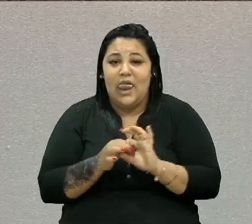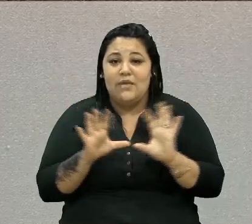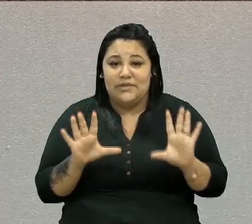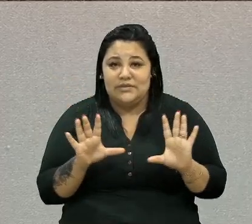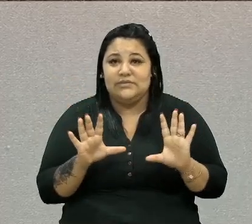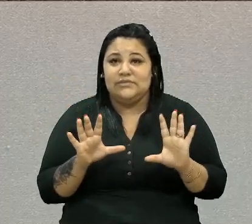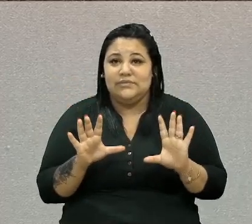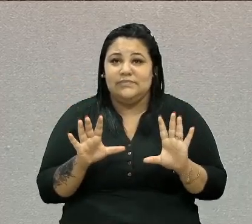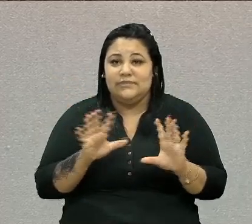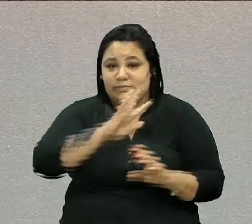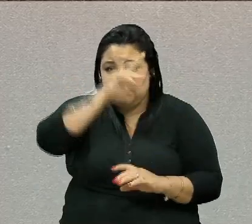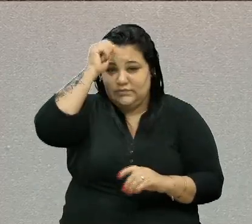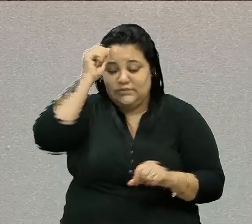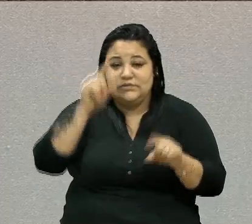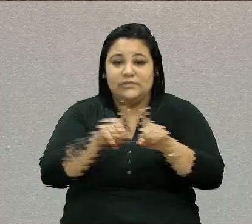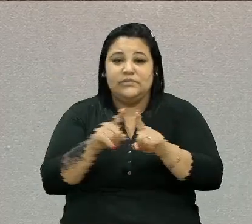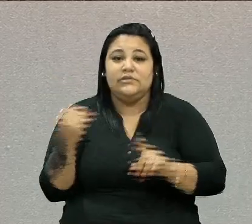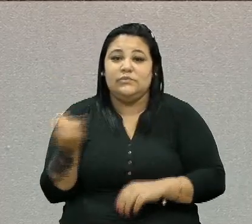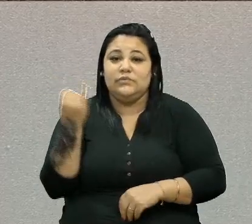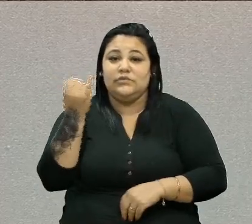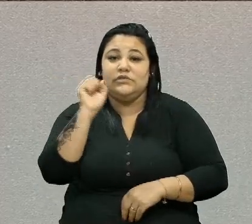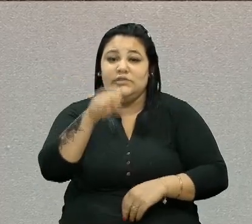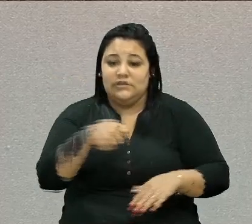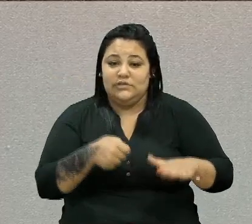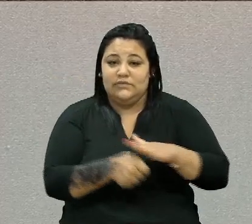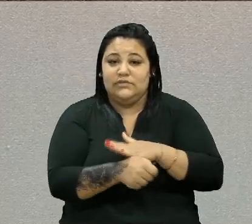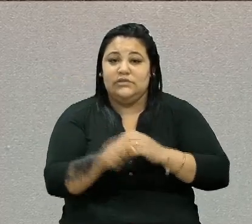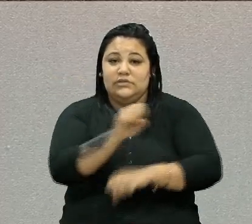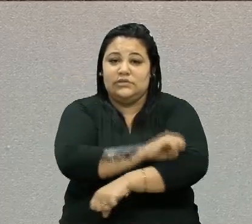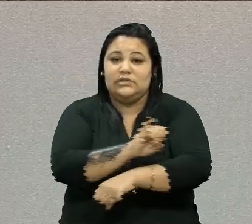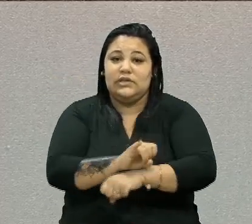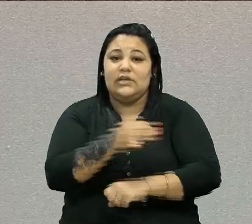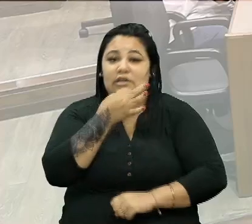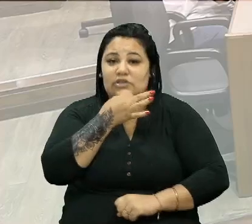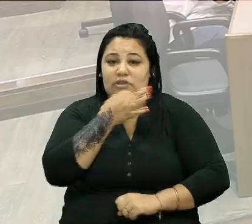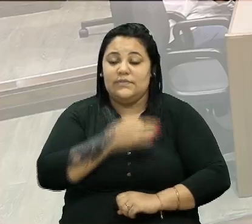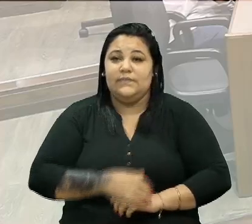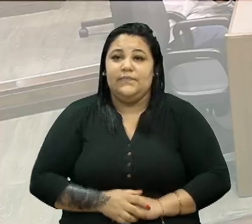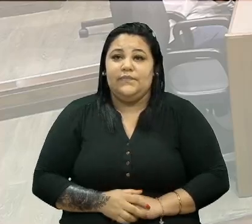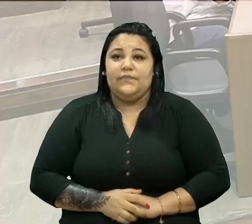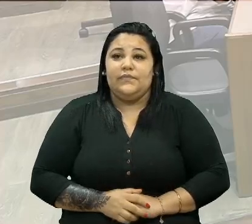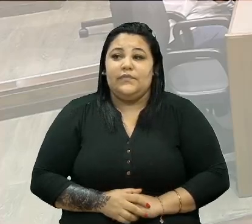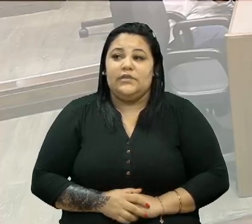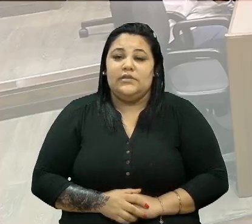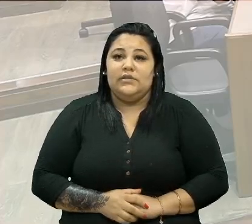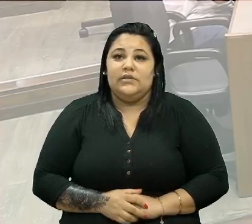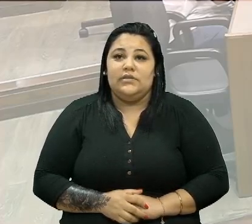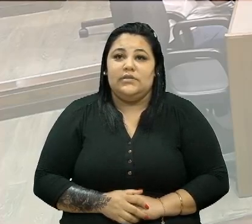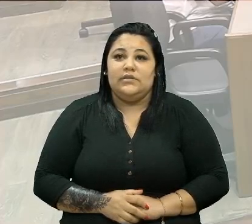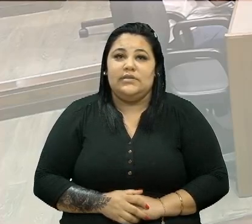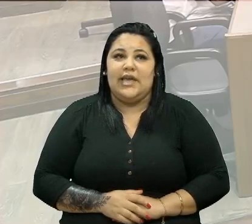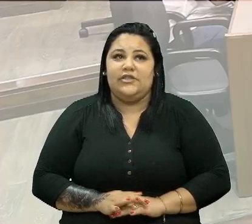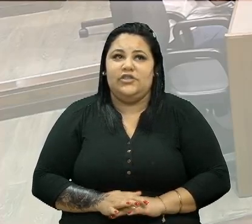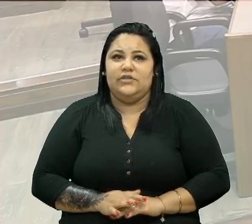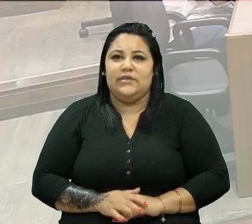parte da prefeitura e é importante esse investimento do Senai em Caxias do Sul. Ainda em discussão, com a palavra, vereador Lucas.